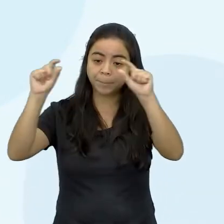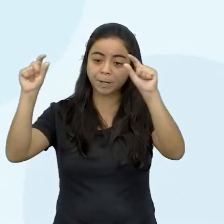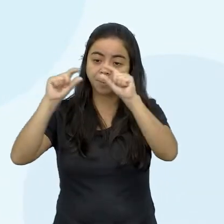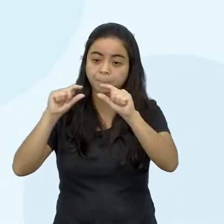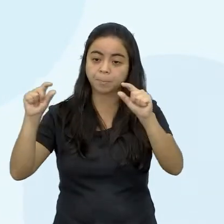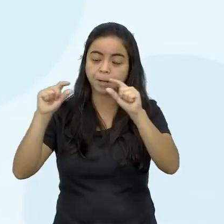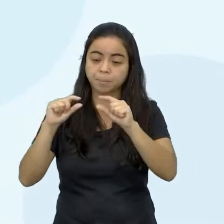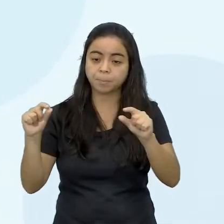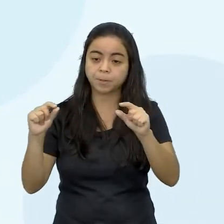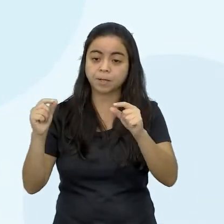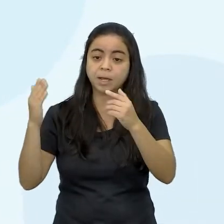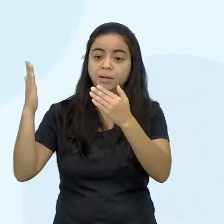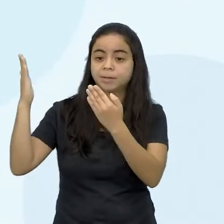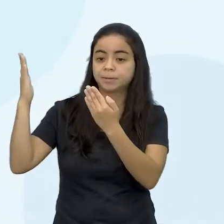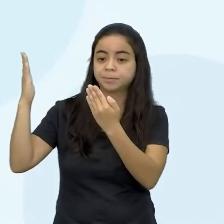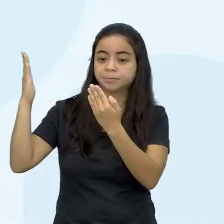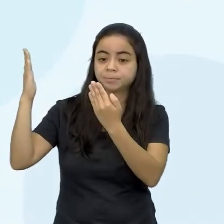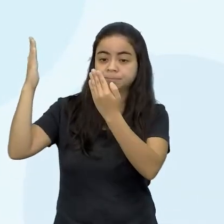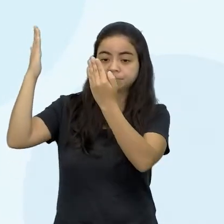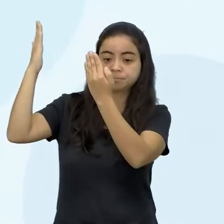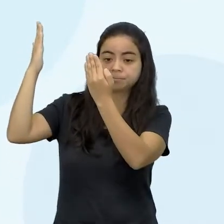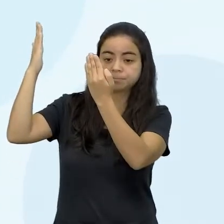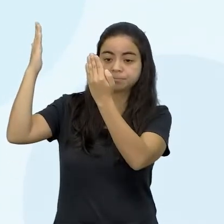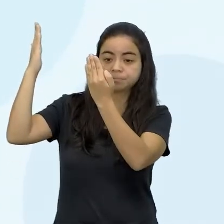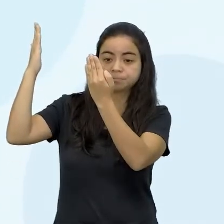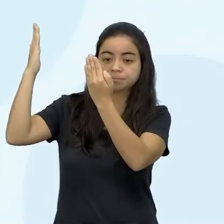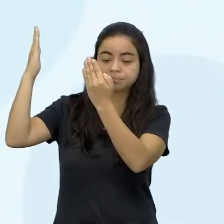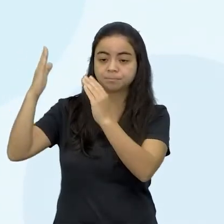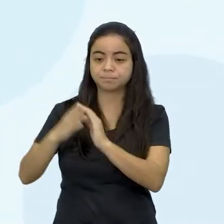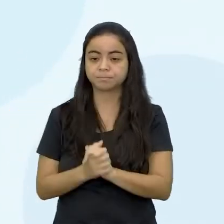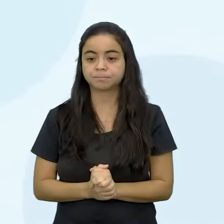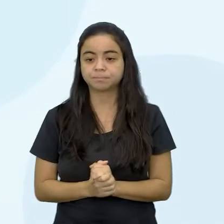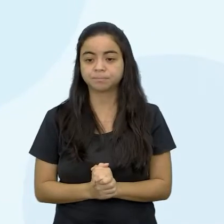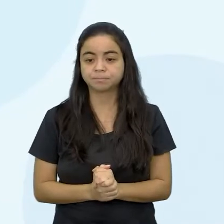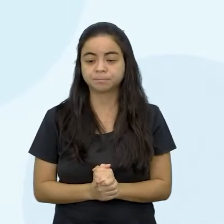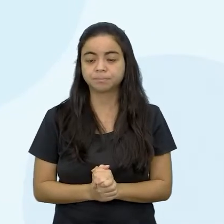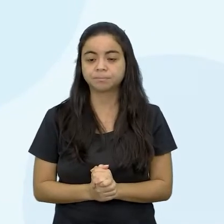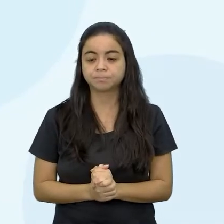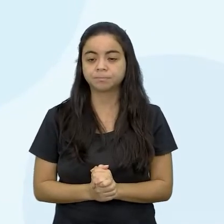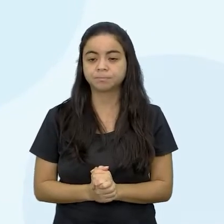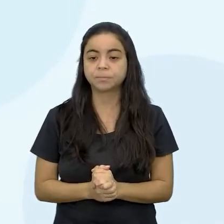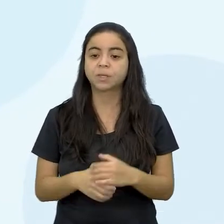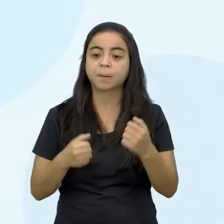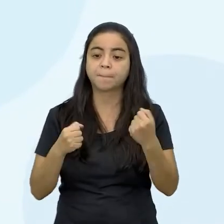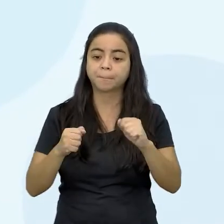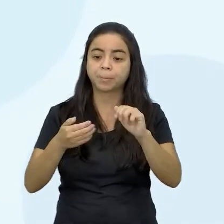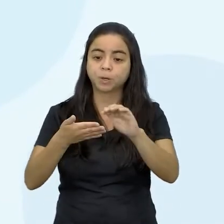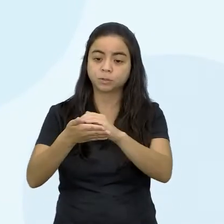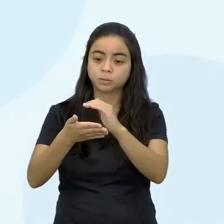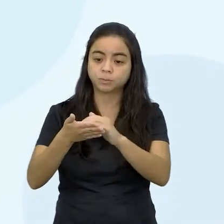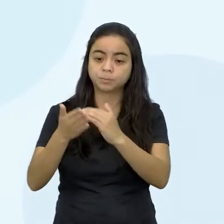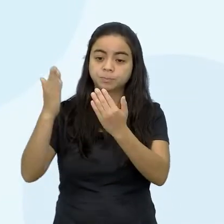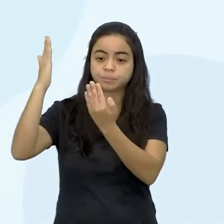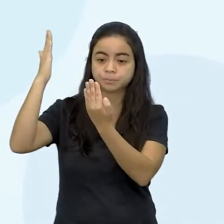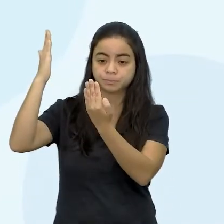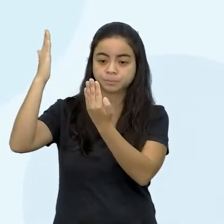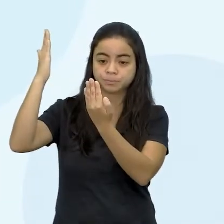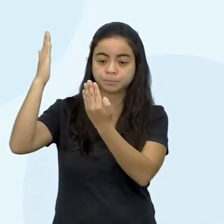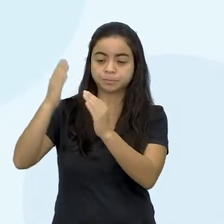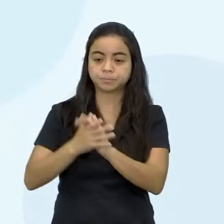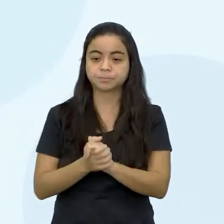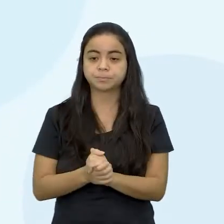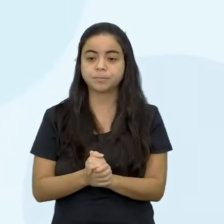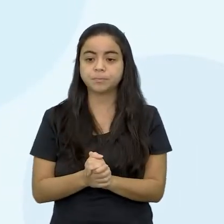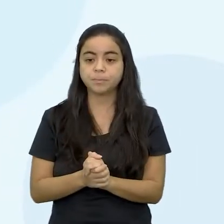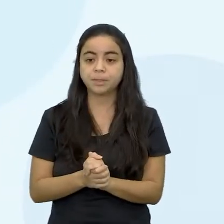tal qual tá aparecendo ali para você do lado direito acima da do ali do intérprete de libras olha só a